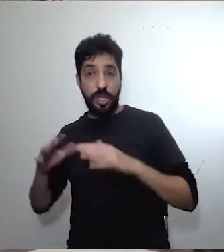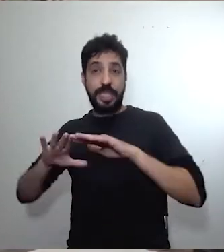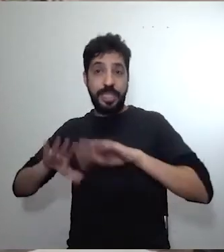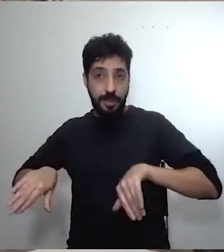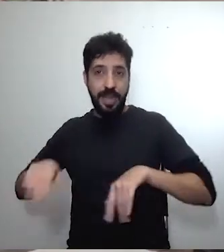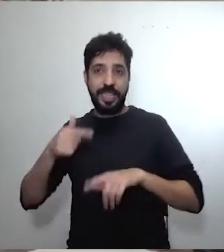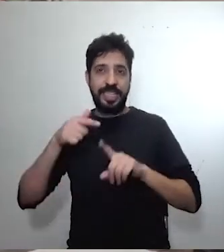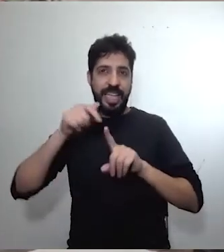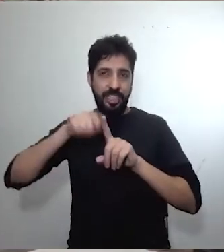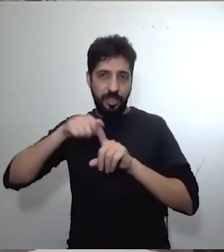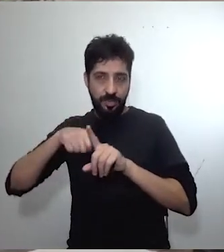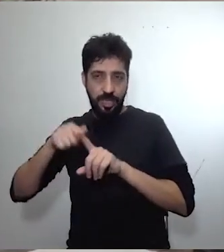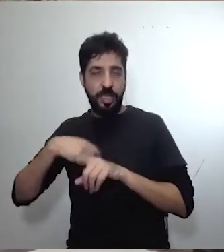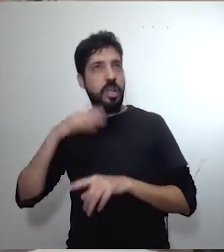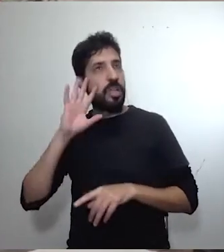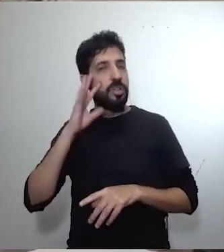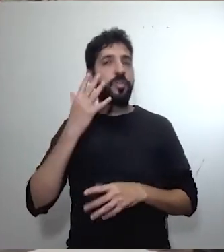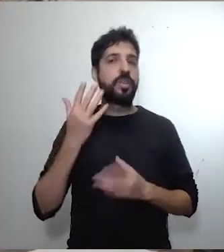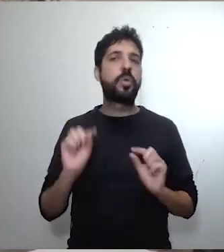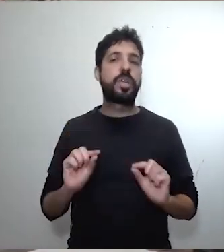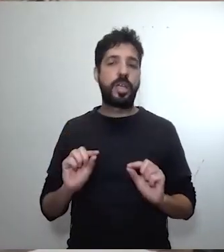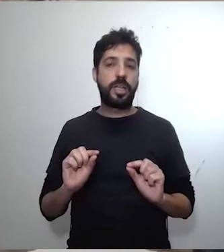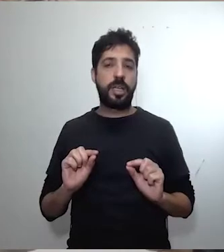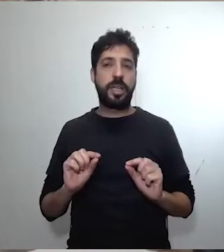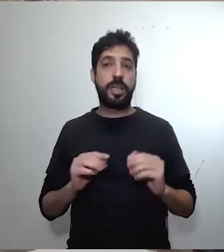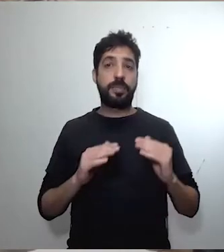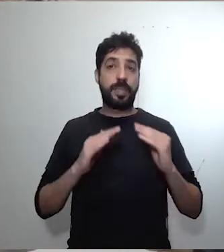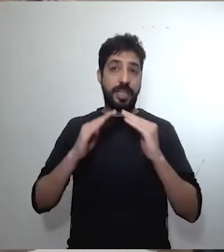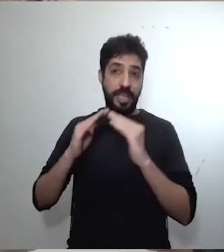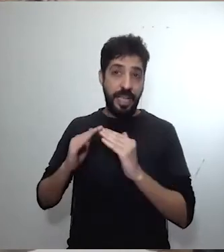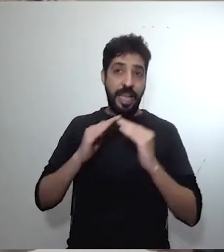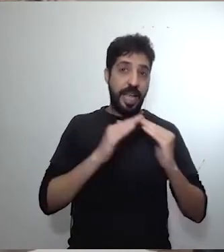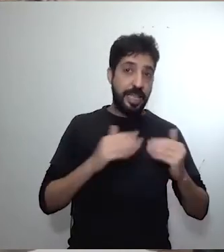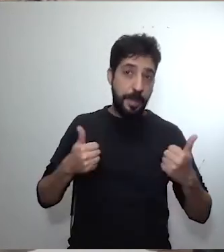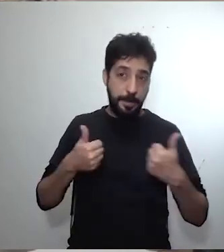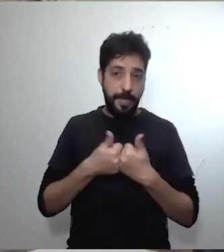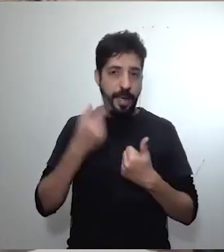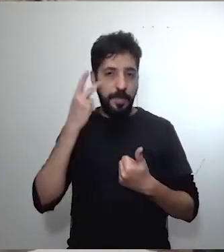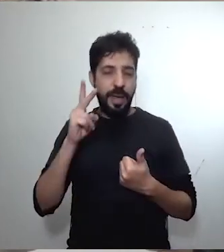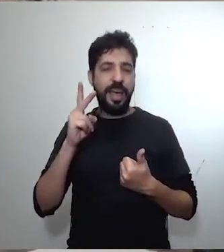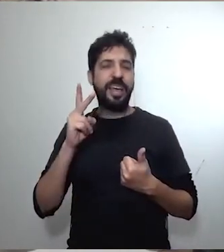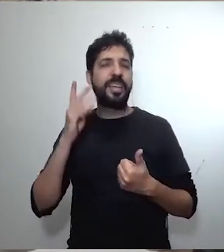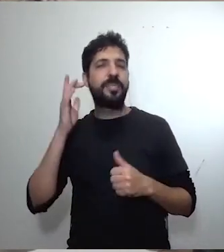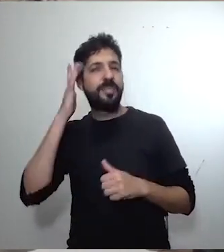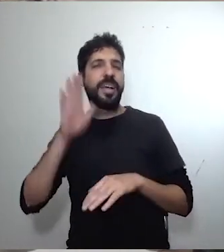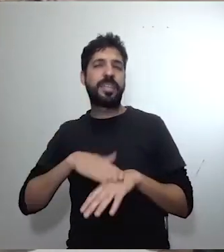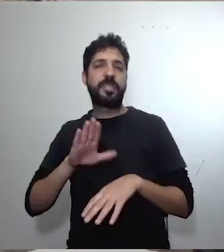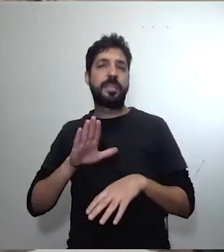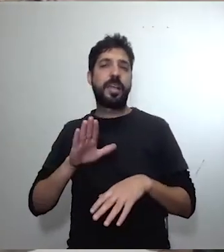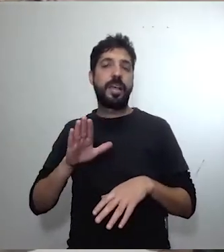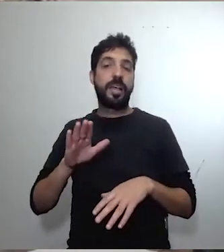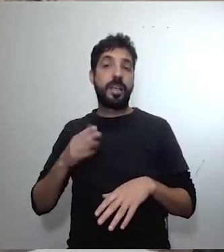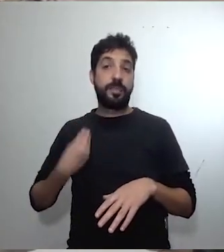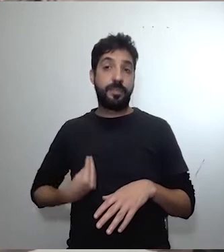7 meses. Eu decidi locar um imóvel próximo a ele, tanto para facilitar o trâmite